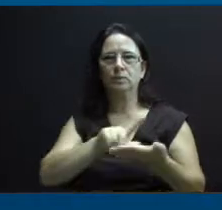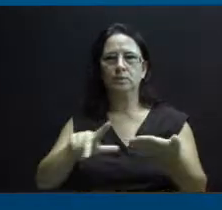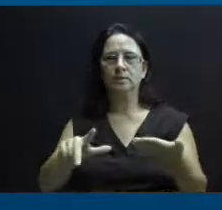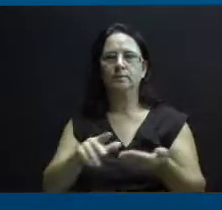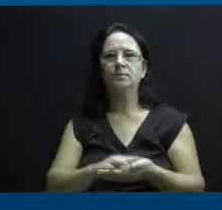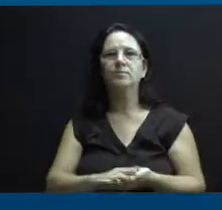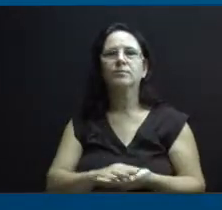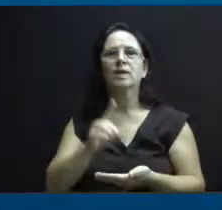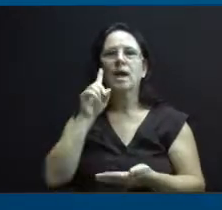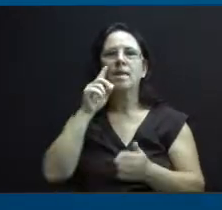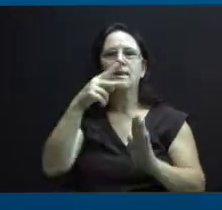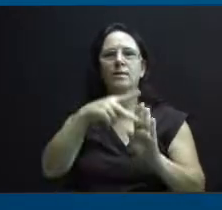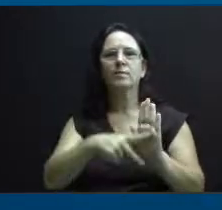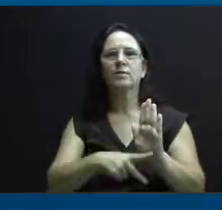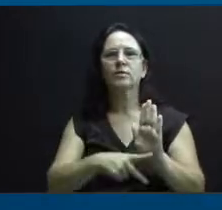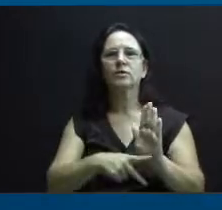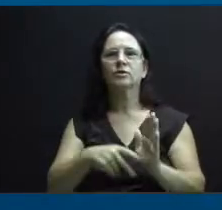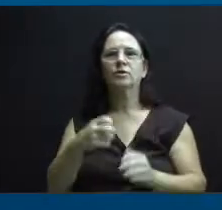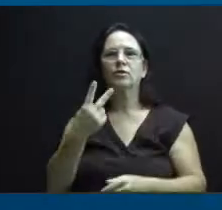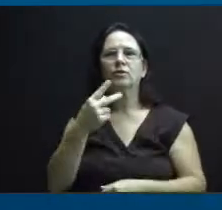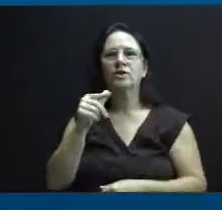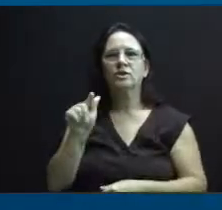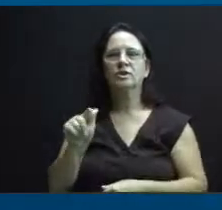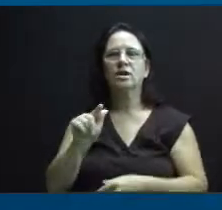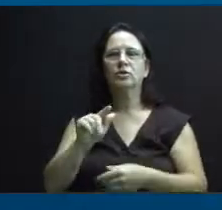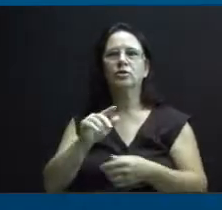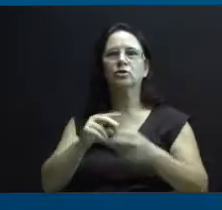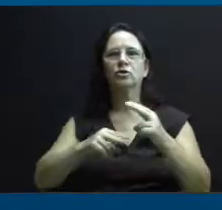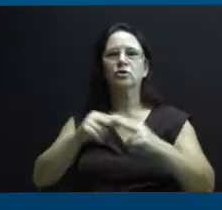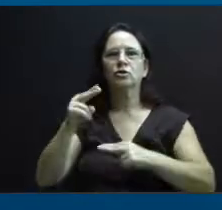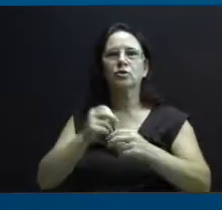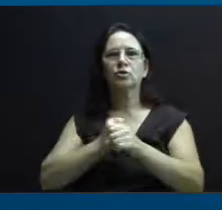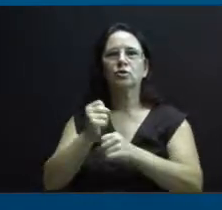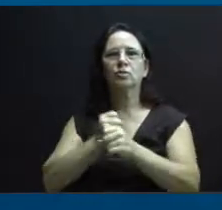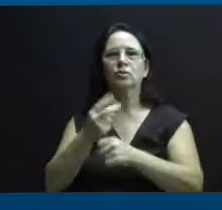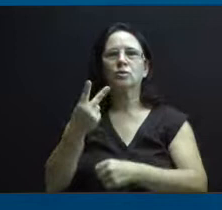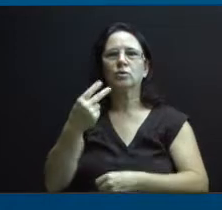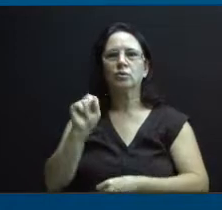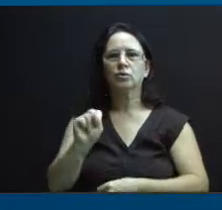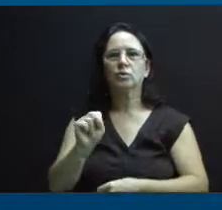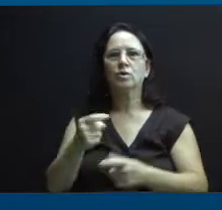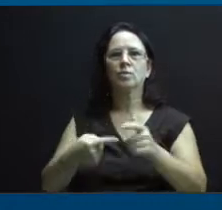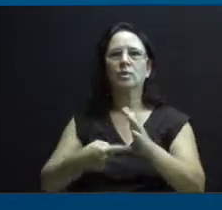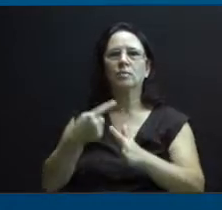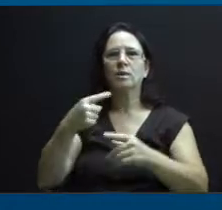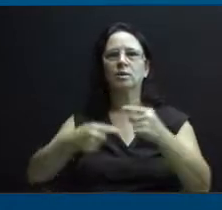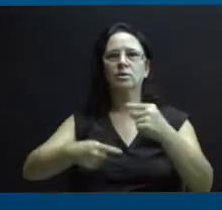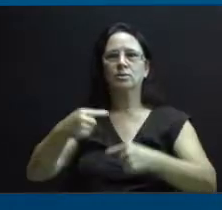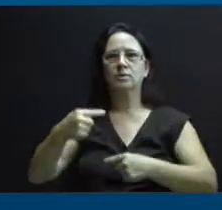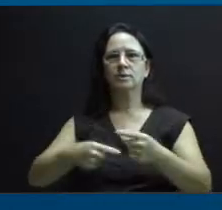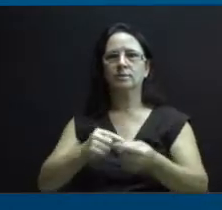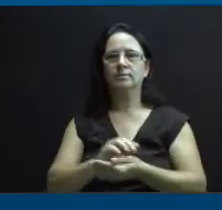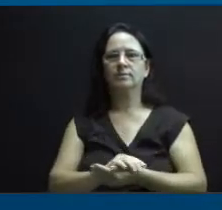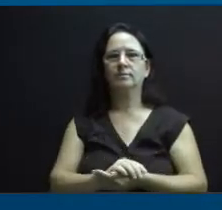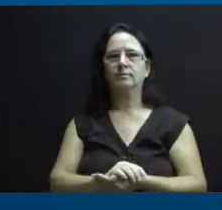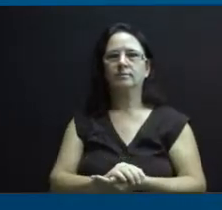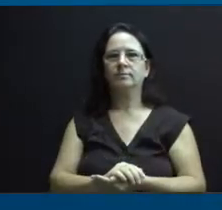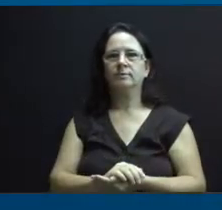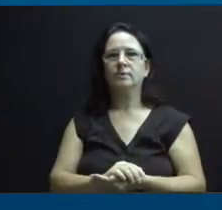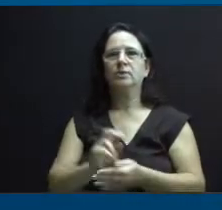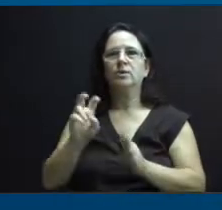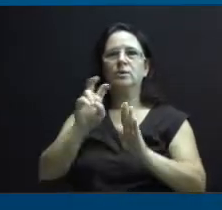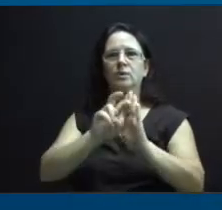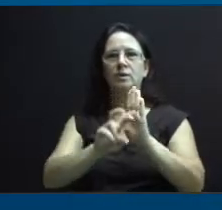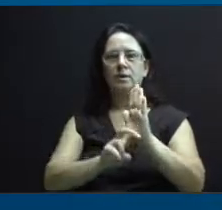providências a data é 27 de junho de 2018 e está em primeira discussão o quinto